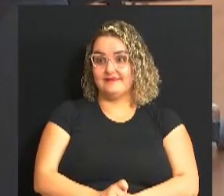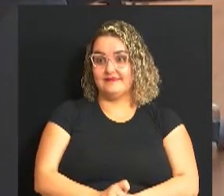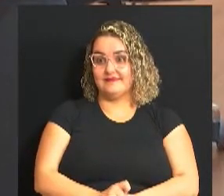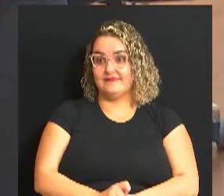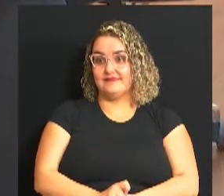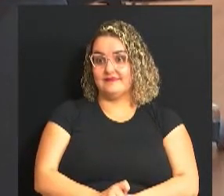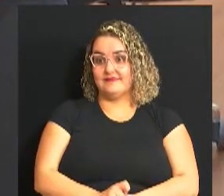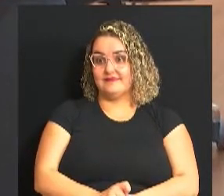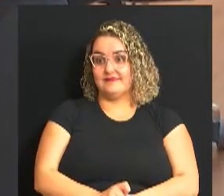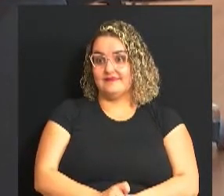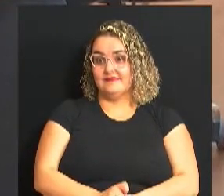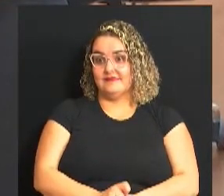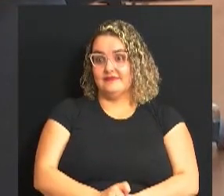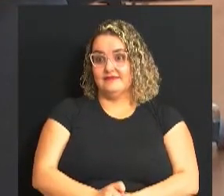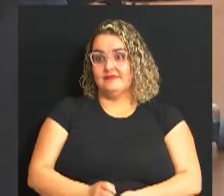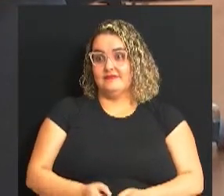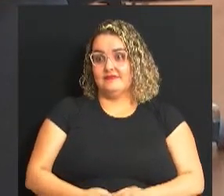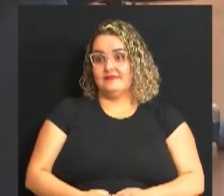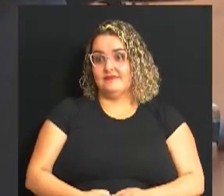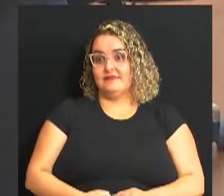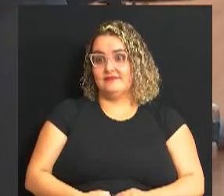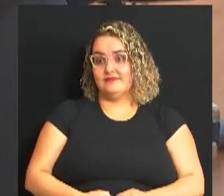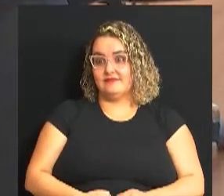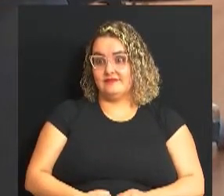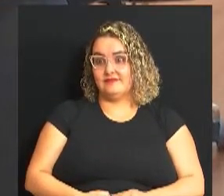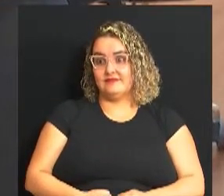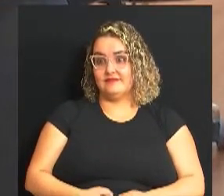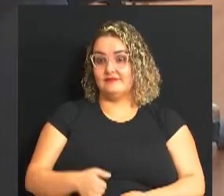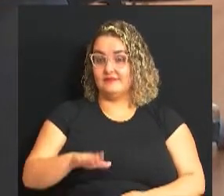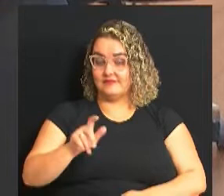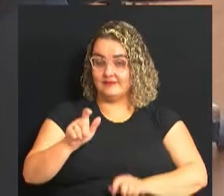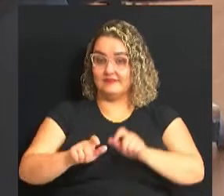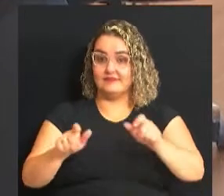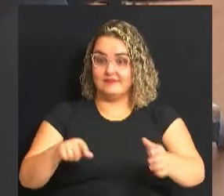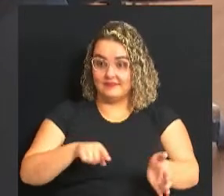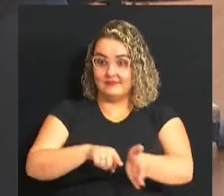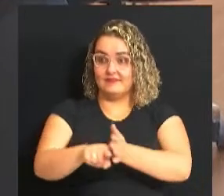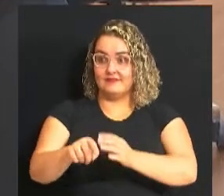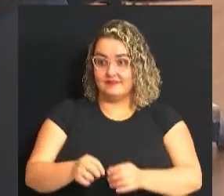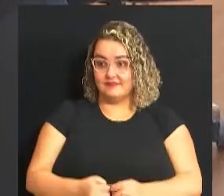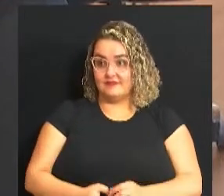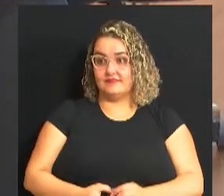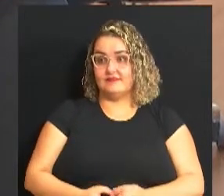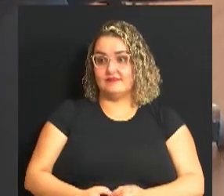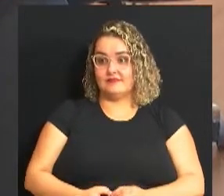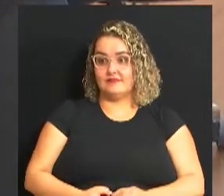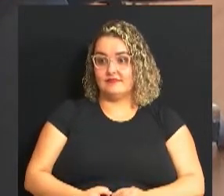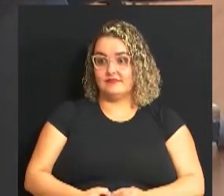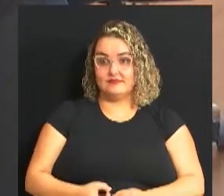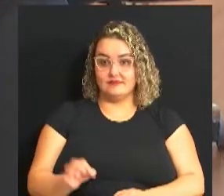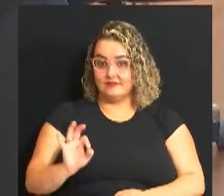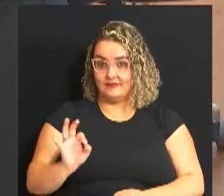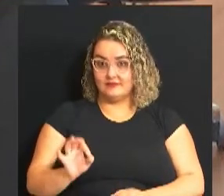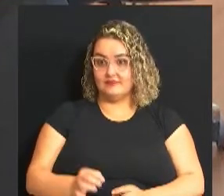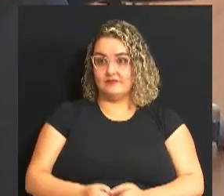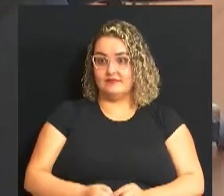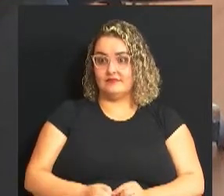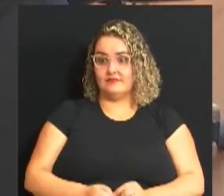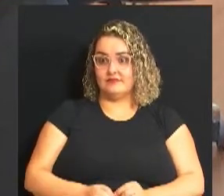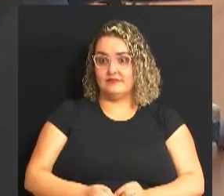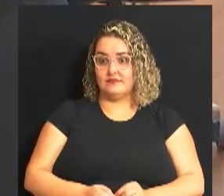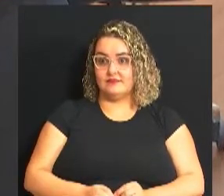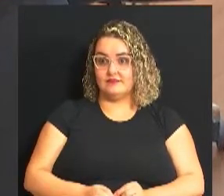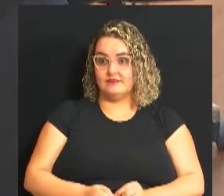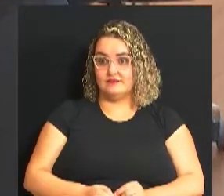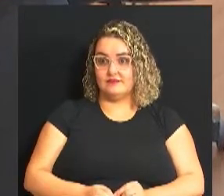Contemplado. Contemplado. Mas alguém gostaria de questionar? Mão? Também nenhuma